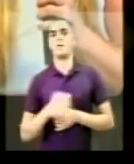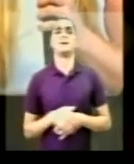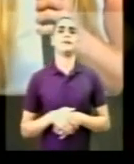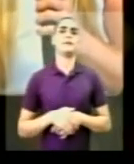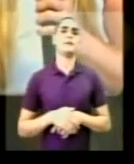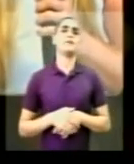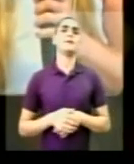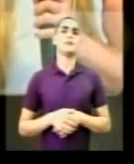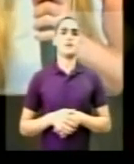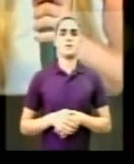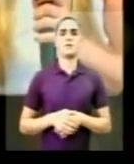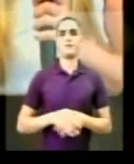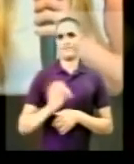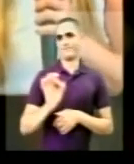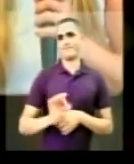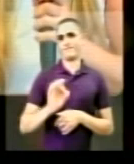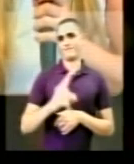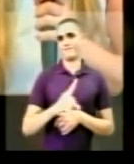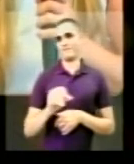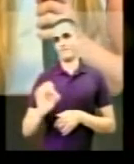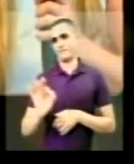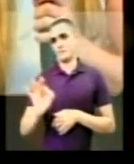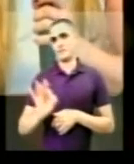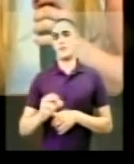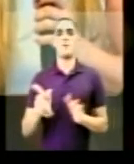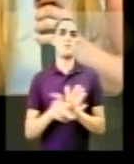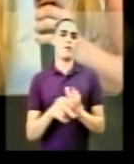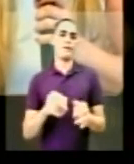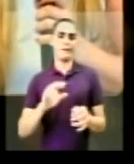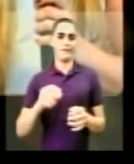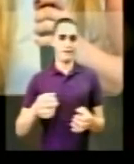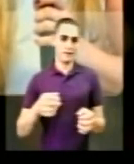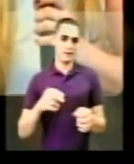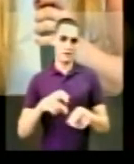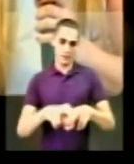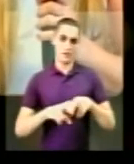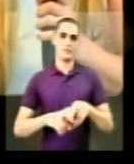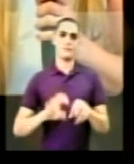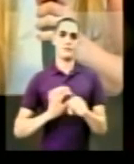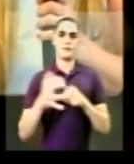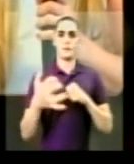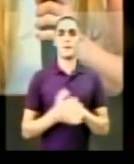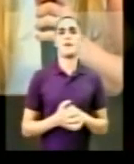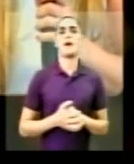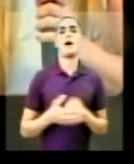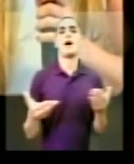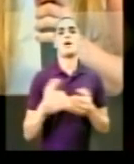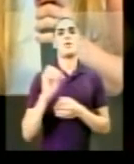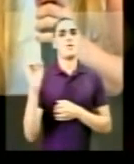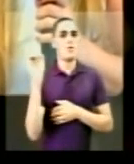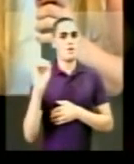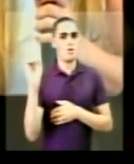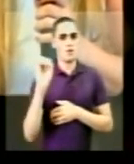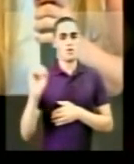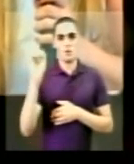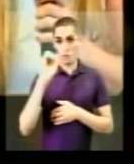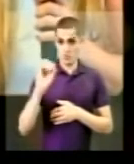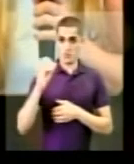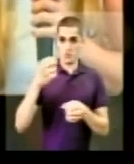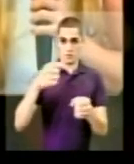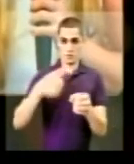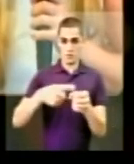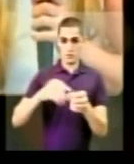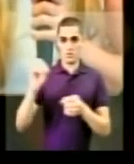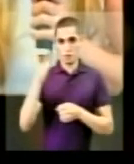praticamente 100% atribuído à Covid. Quando falamos do município de Osasco, isso naquele período até agosto de 2020